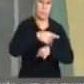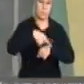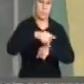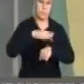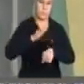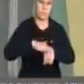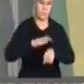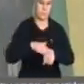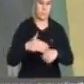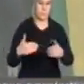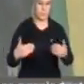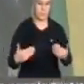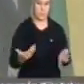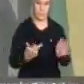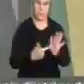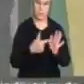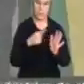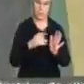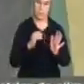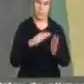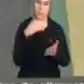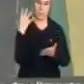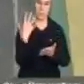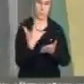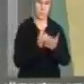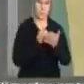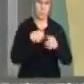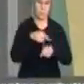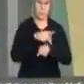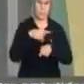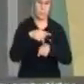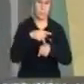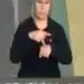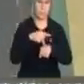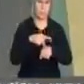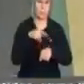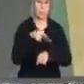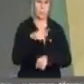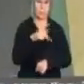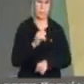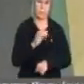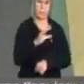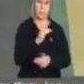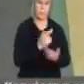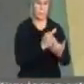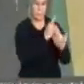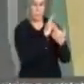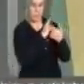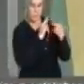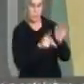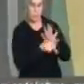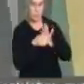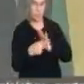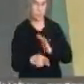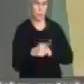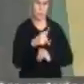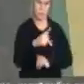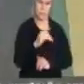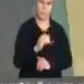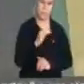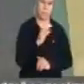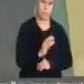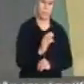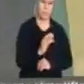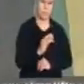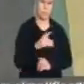essa é a PEC da salvação do Deputado povo Geraldo. brasileiro, que essa é a PEC da responsabilidade, essa é a PEC de quem